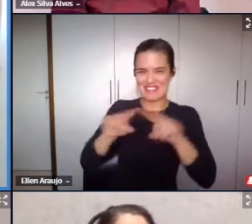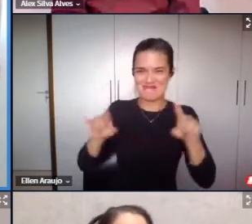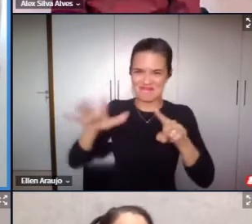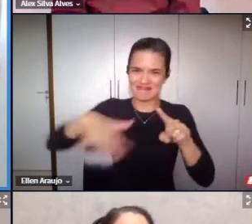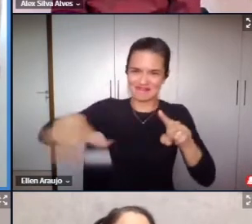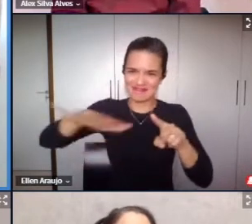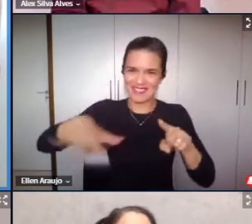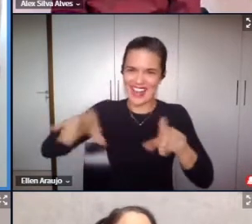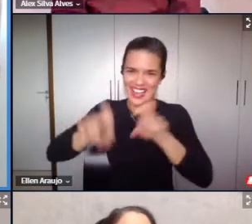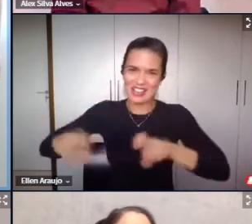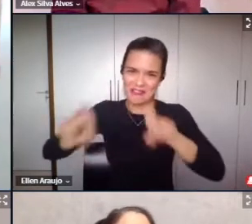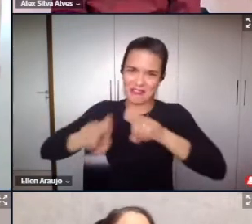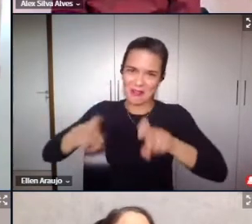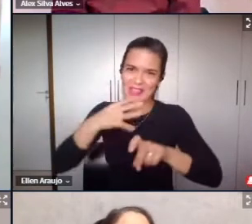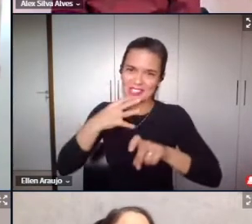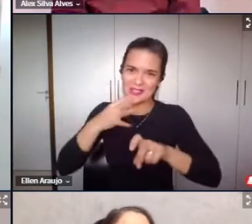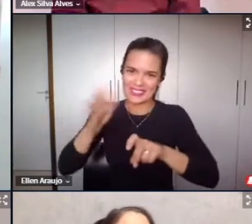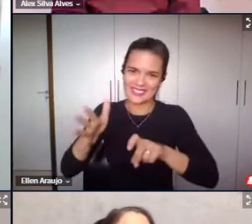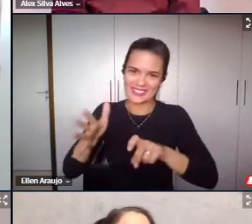Vamos seguir,